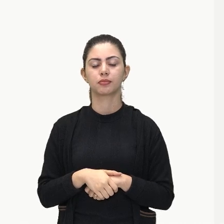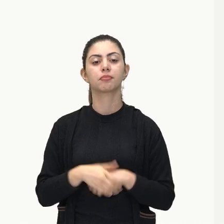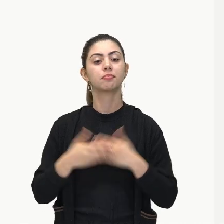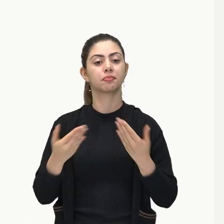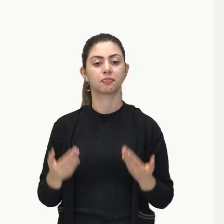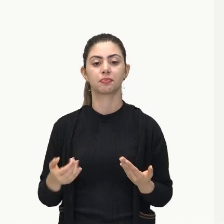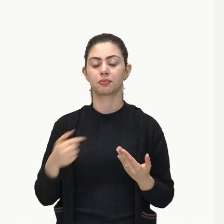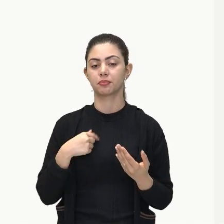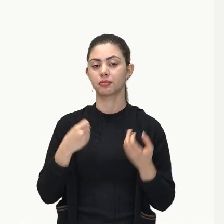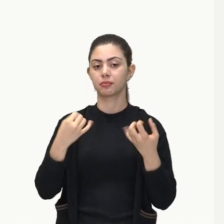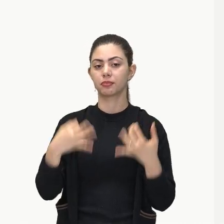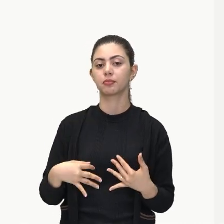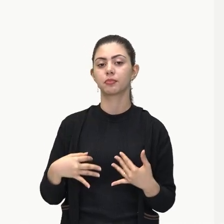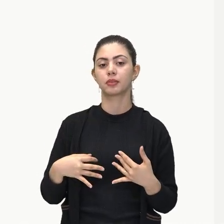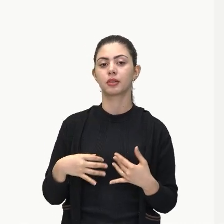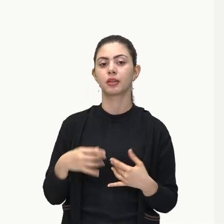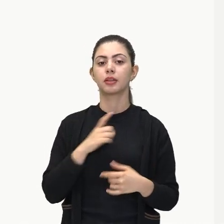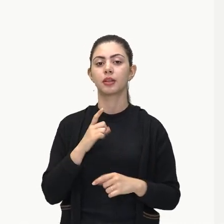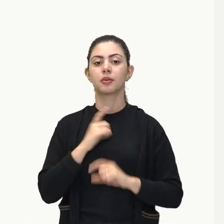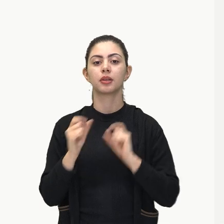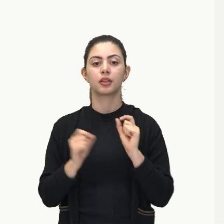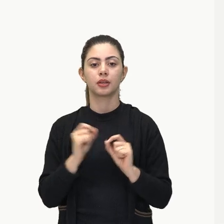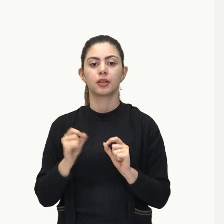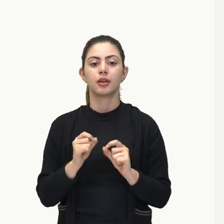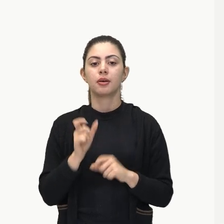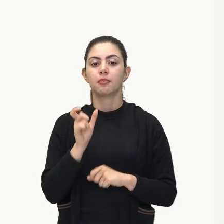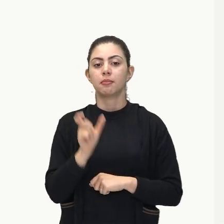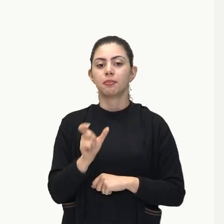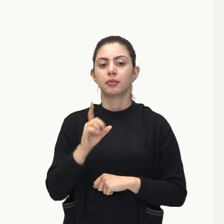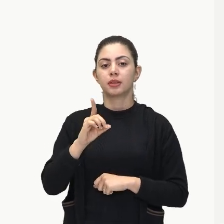depressa, atrasa.